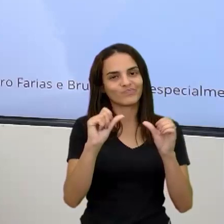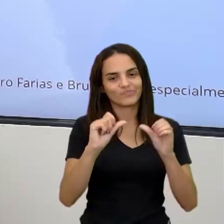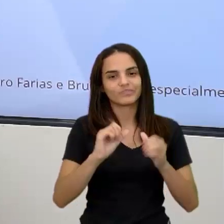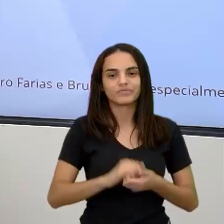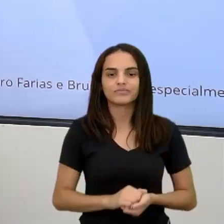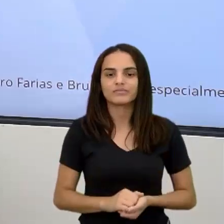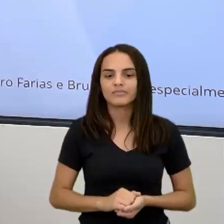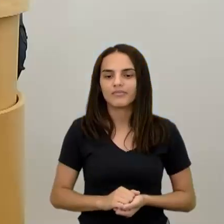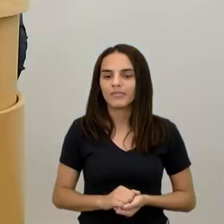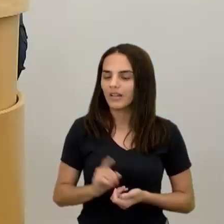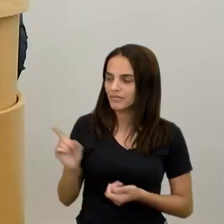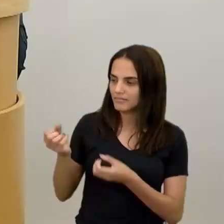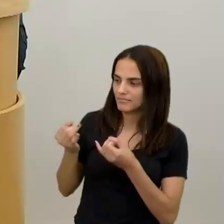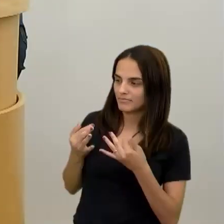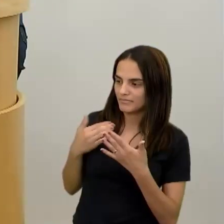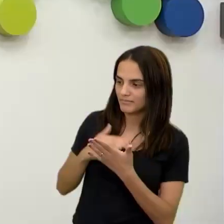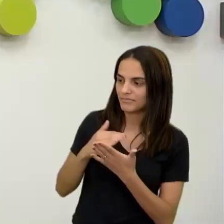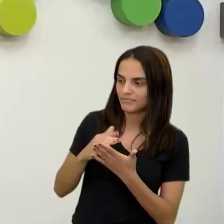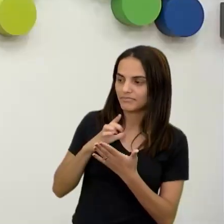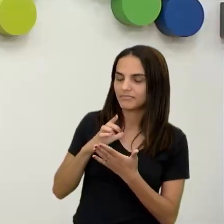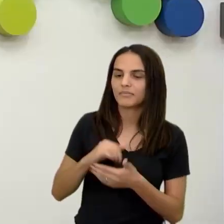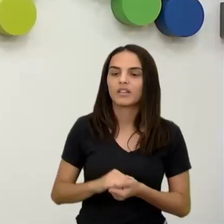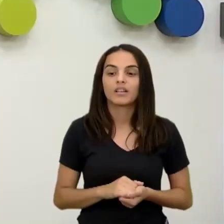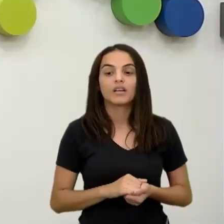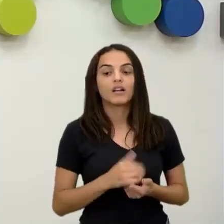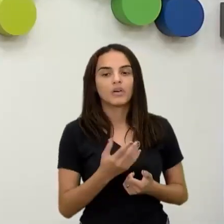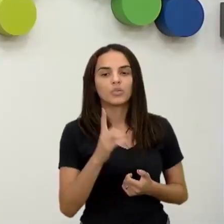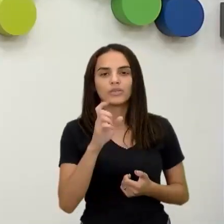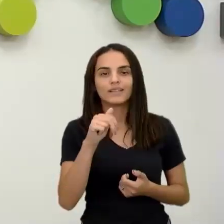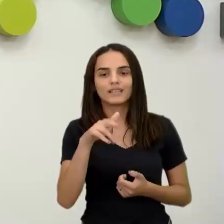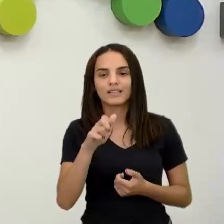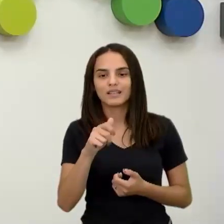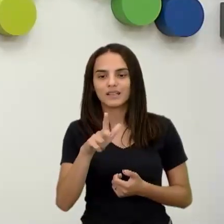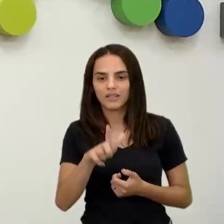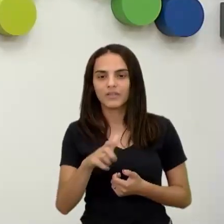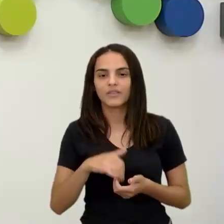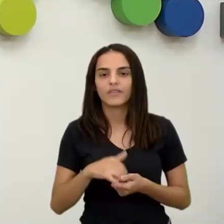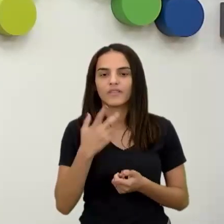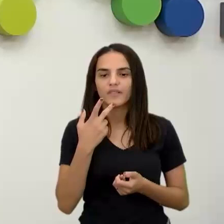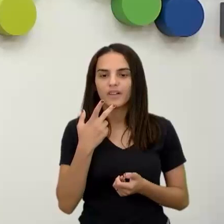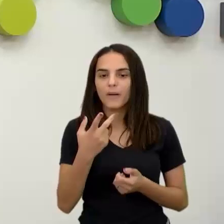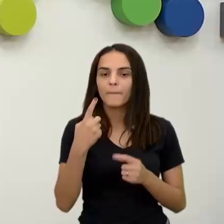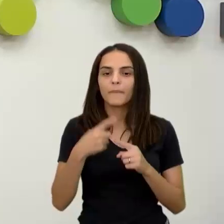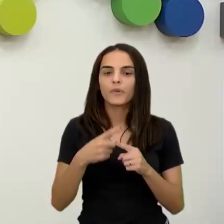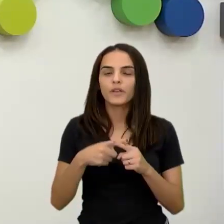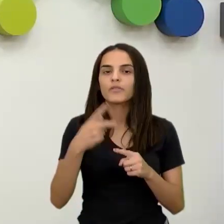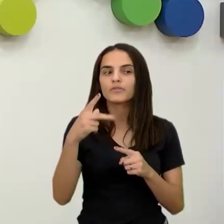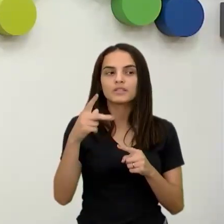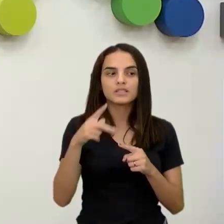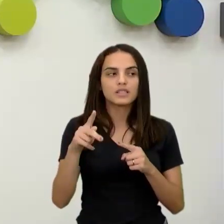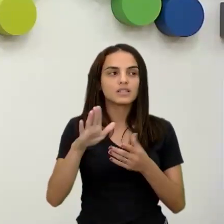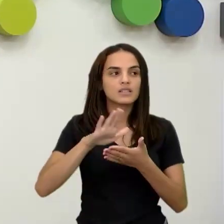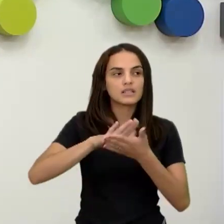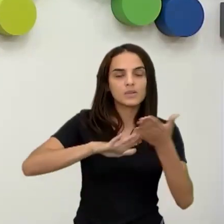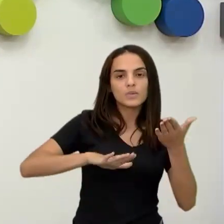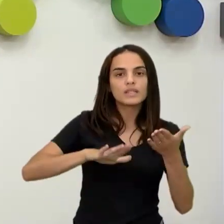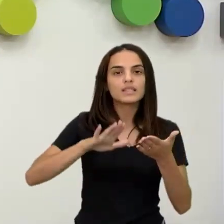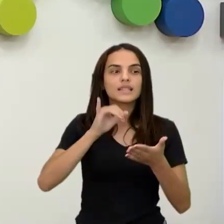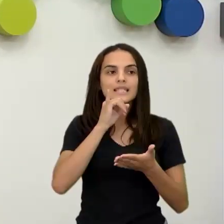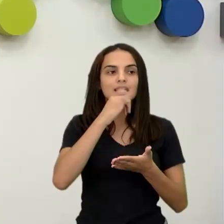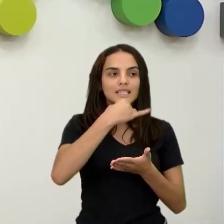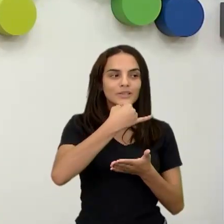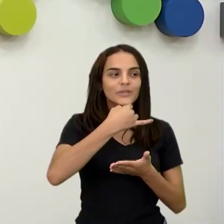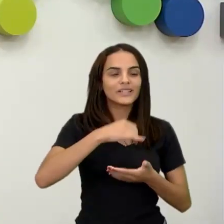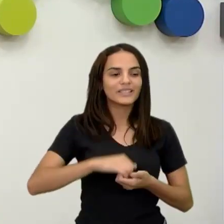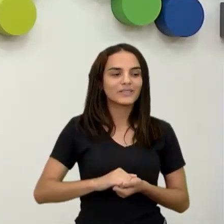Uma coisa aí, Pro? Não, o Daniel, ele colocou aqui, que eu perguntei, né? Comenta aí, Daniel, por que você saiu triste da entrevista? Aí ele